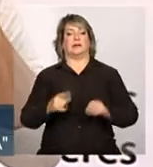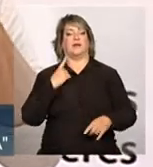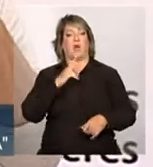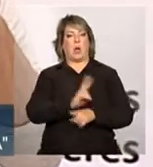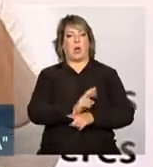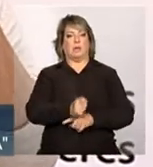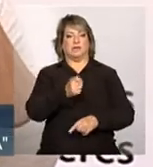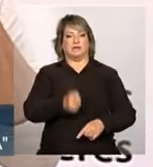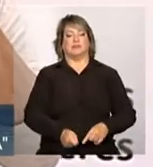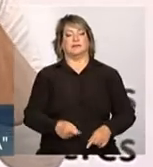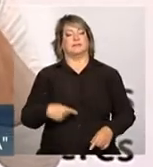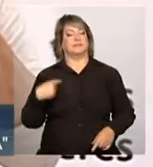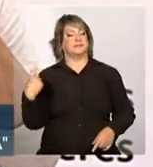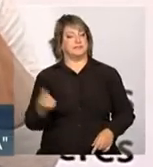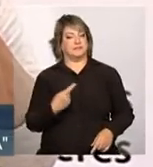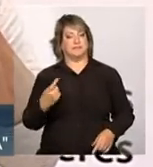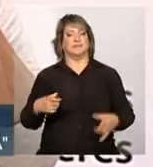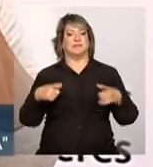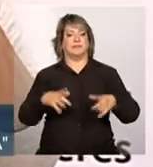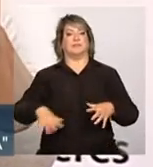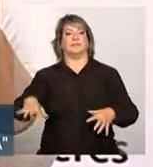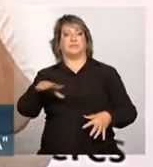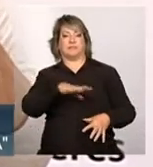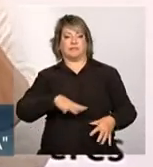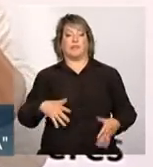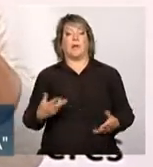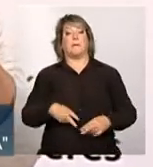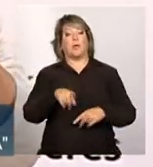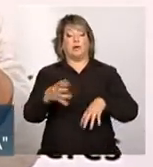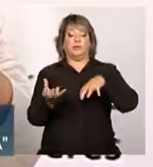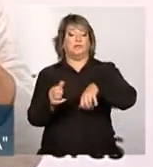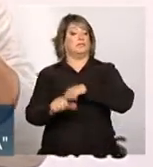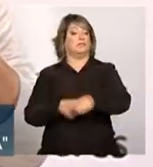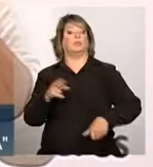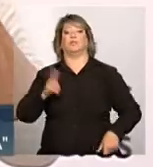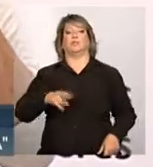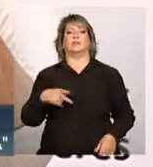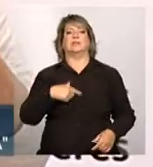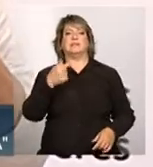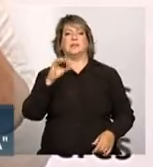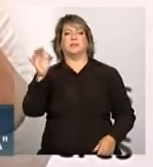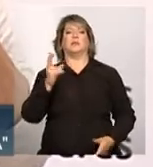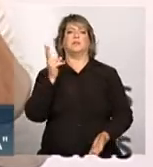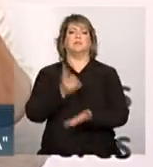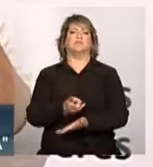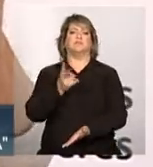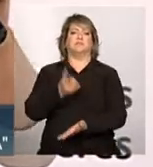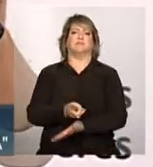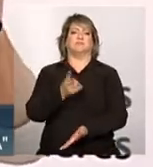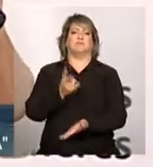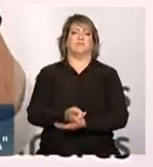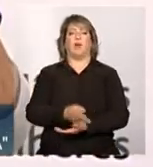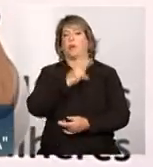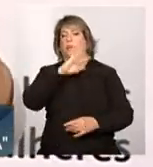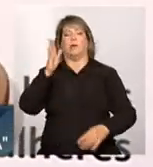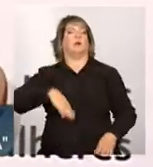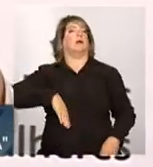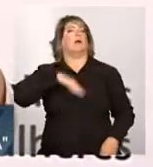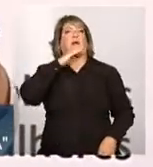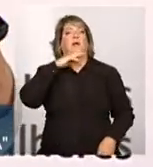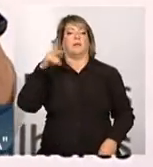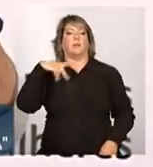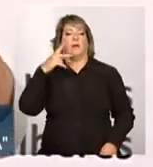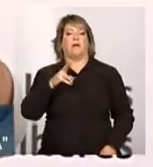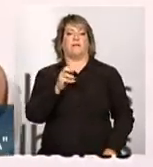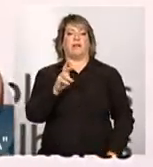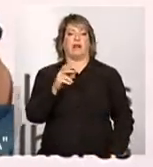controle, né, dos espaços de poder. E é por isso que o Congresso não se renova. 70% são os mesmos. E a população está cansada de ter